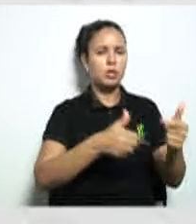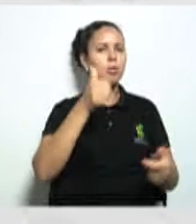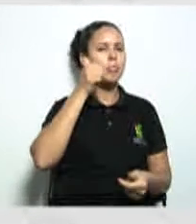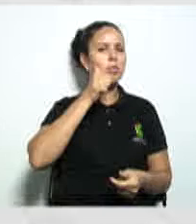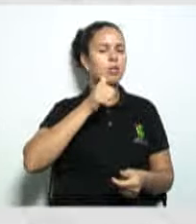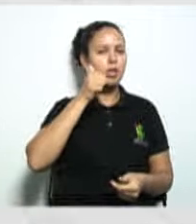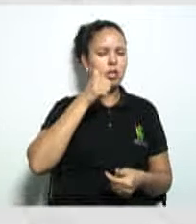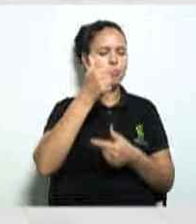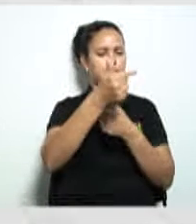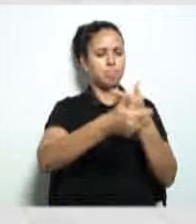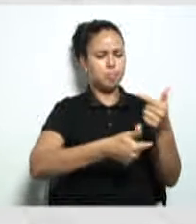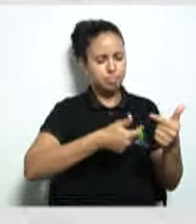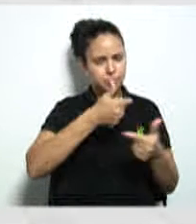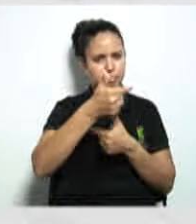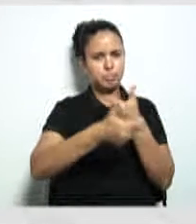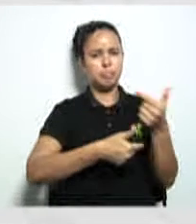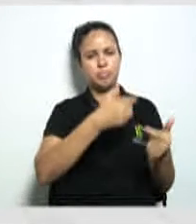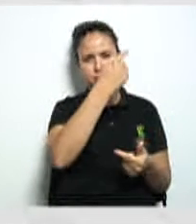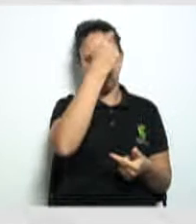mal remunerado.